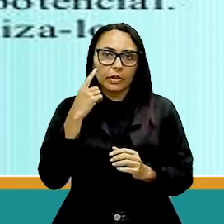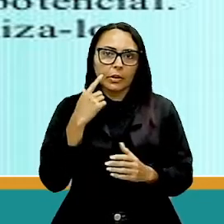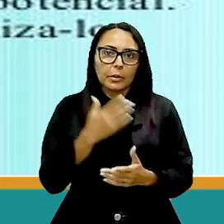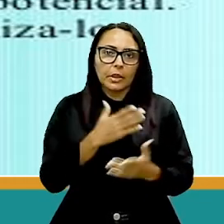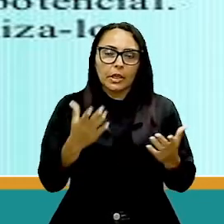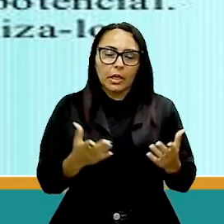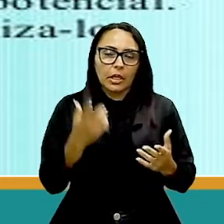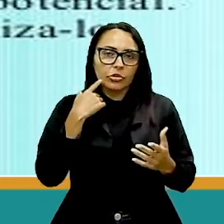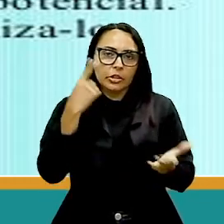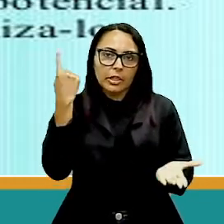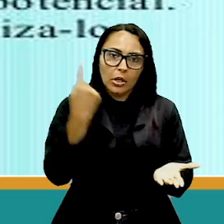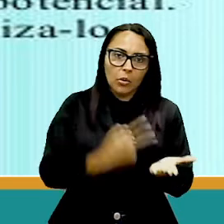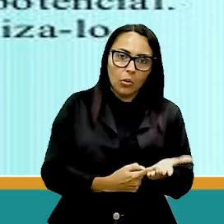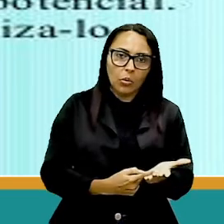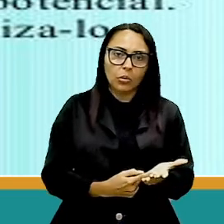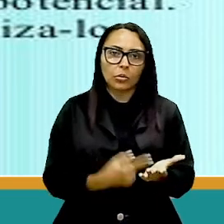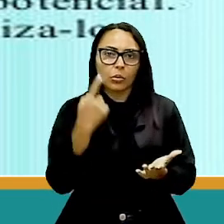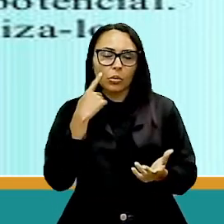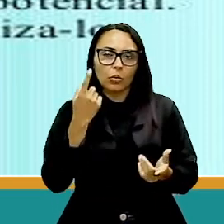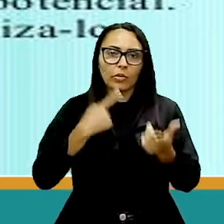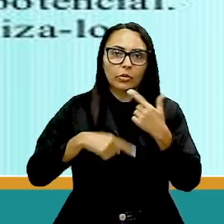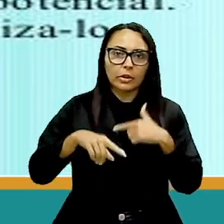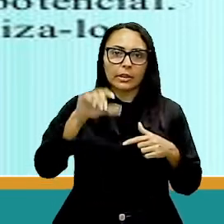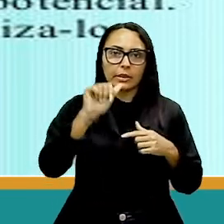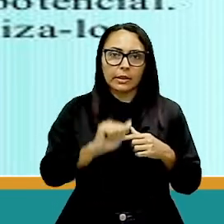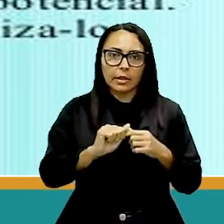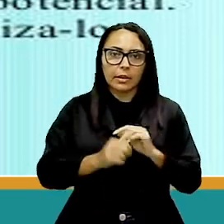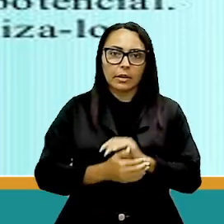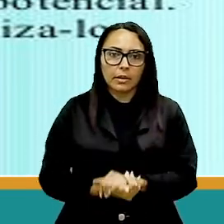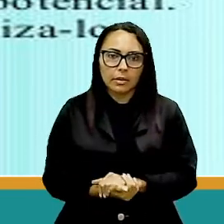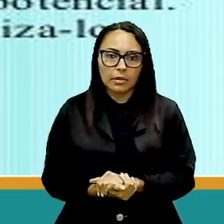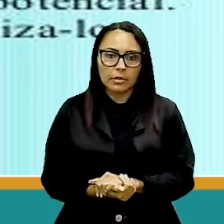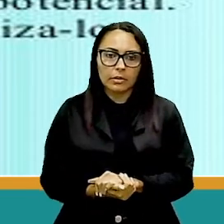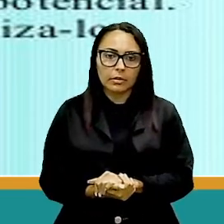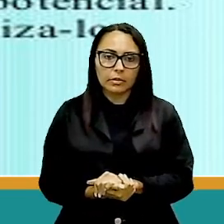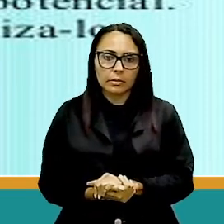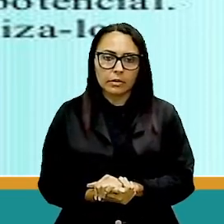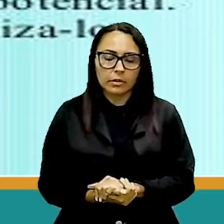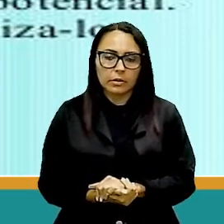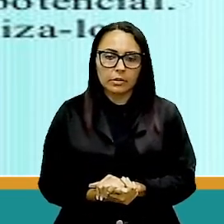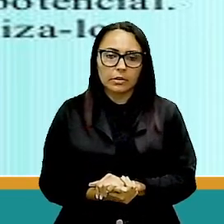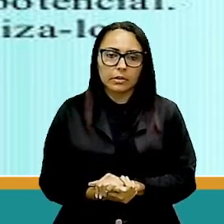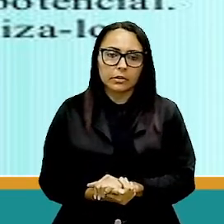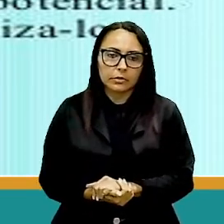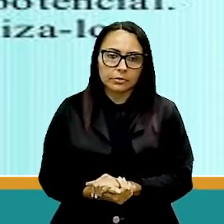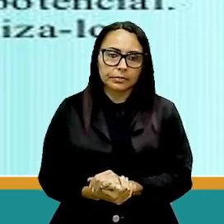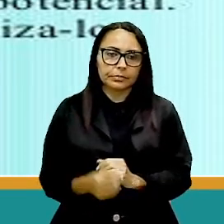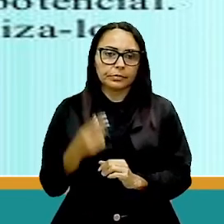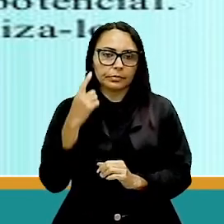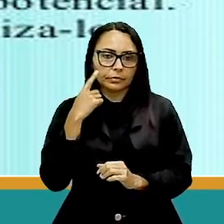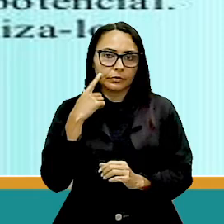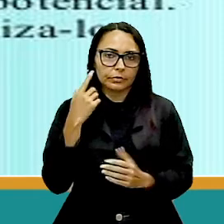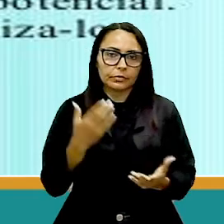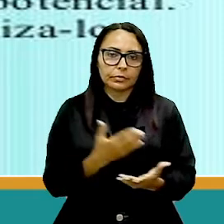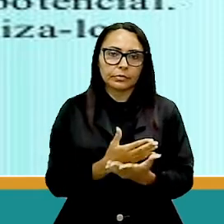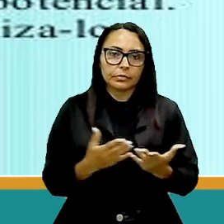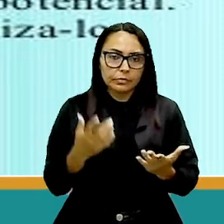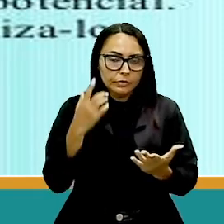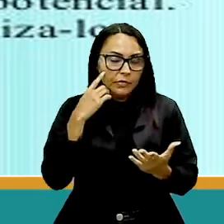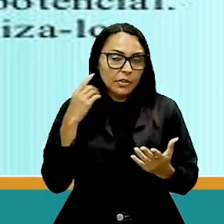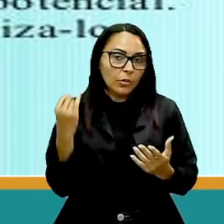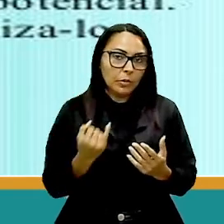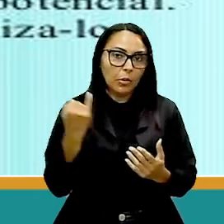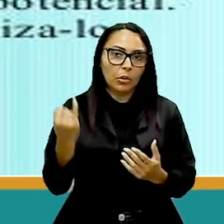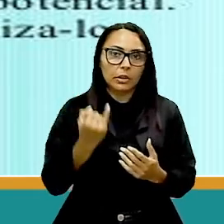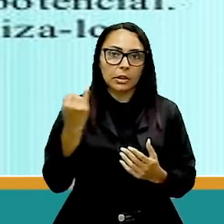de acordo com a vontade de A. Por quê? Vejam que ali nós encontramos duas palavras que são essenciais,